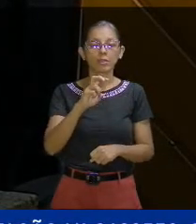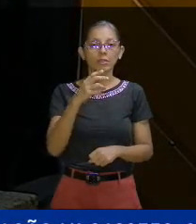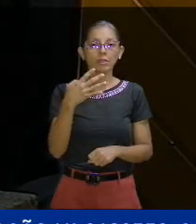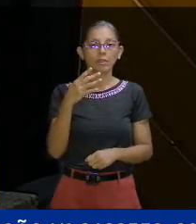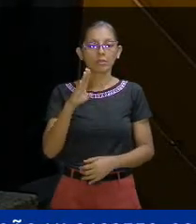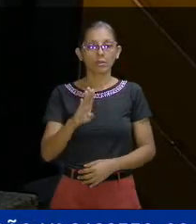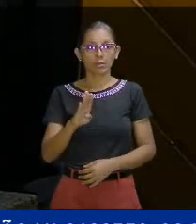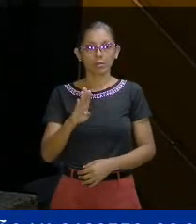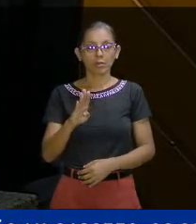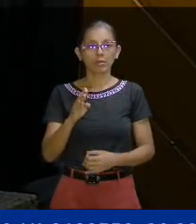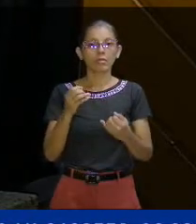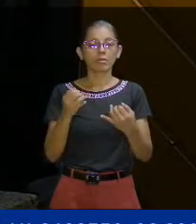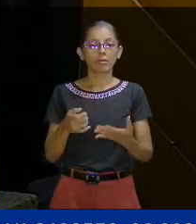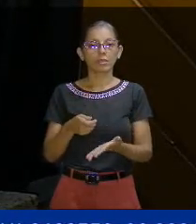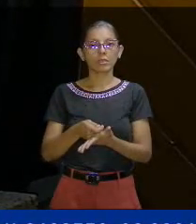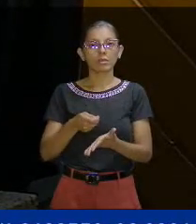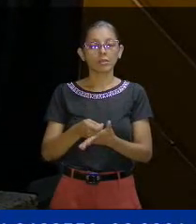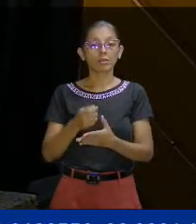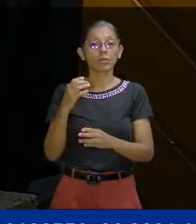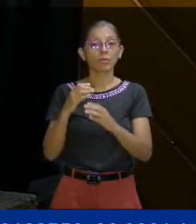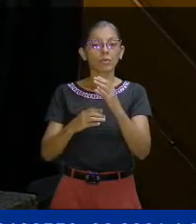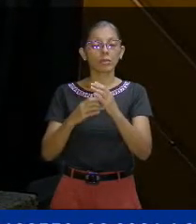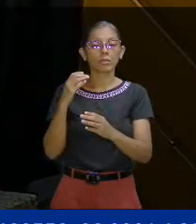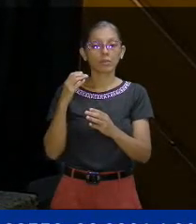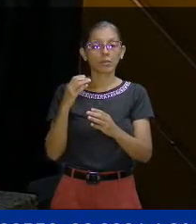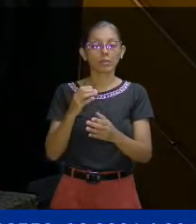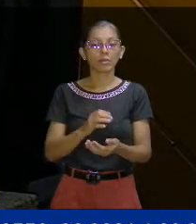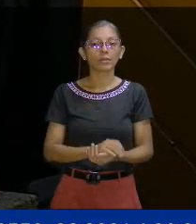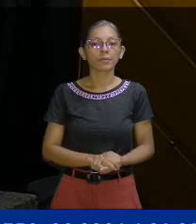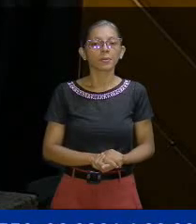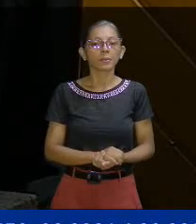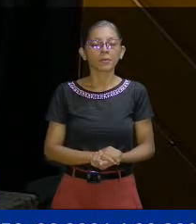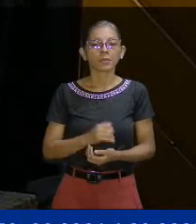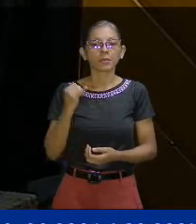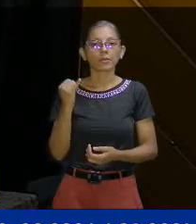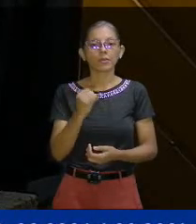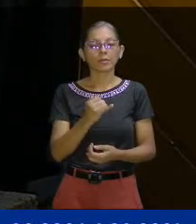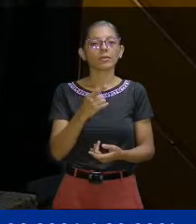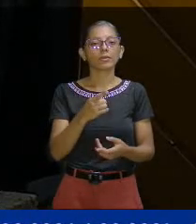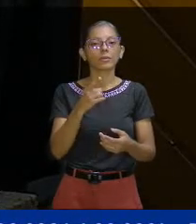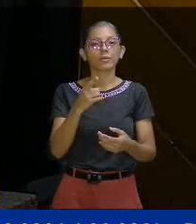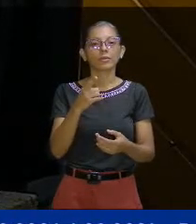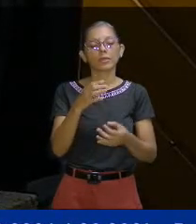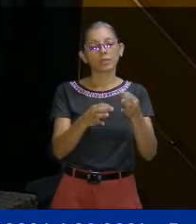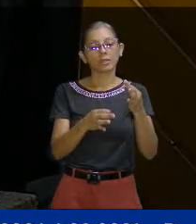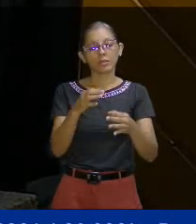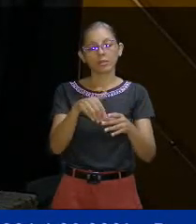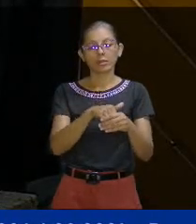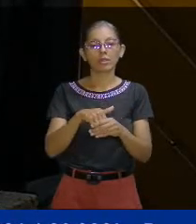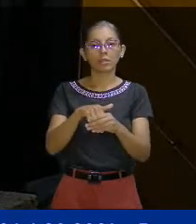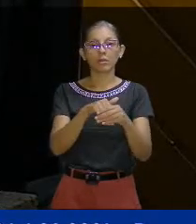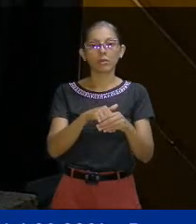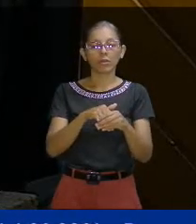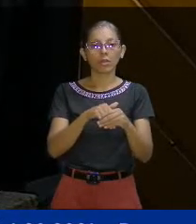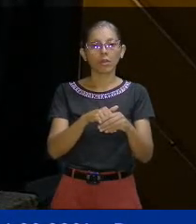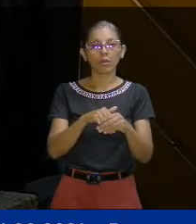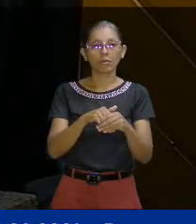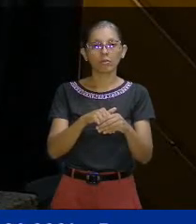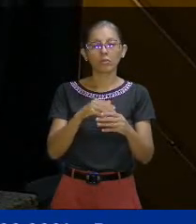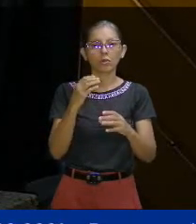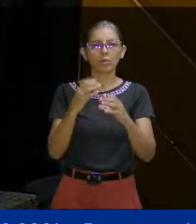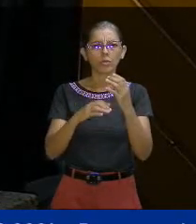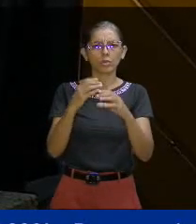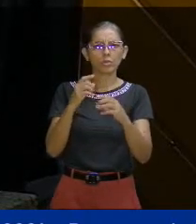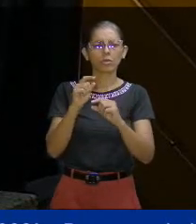que exige a comunicação prévia à Justiça Eleitoral dos endereços eletrônicos utilizados para a propaganda eleitoral.